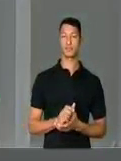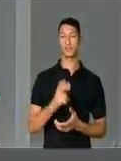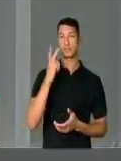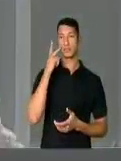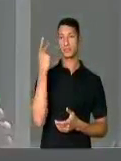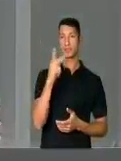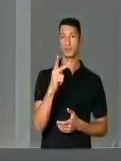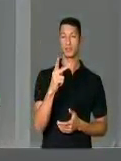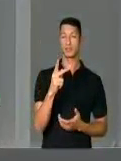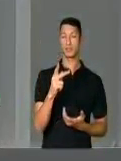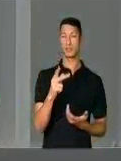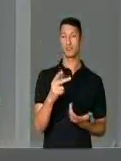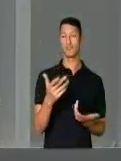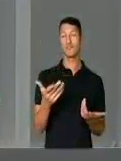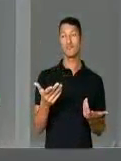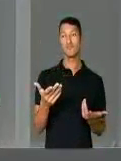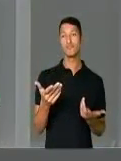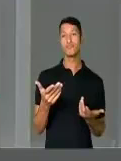a